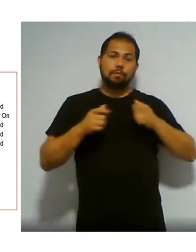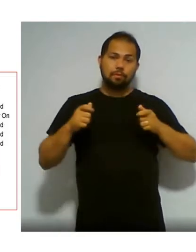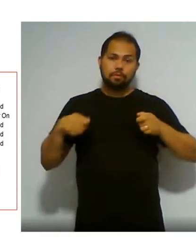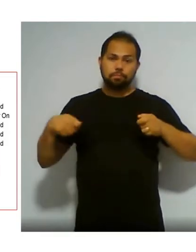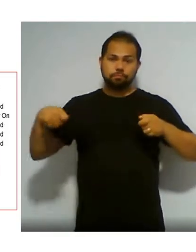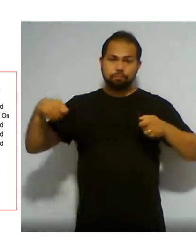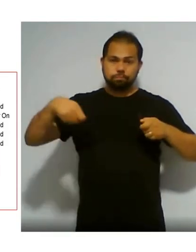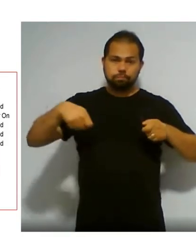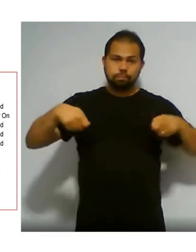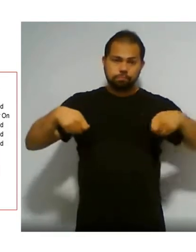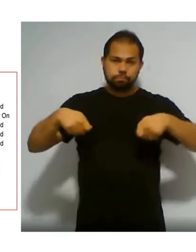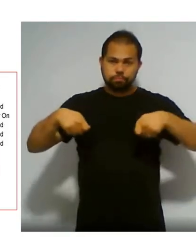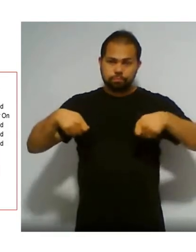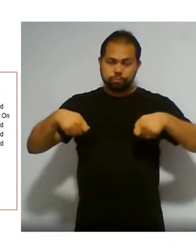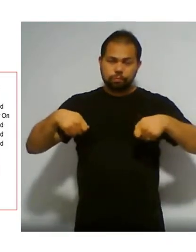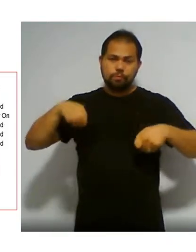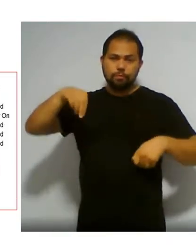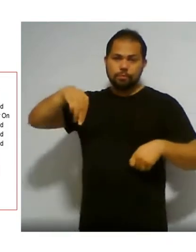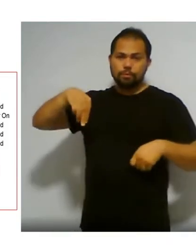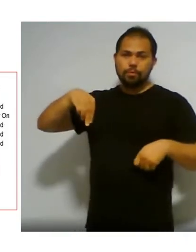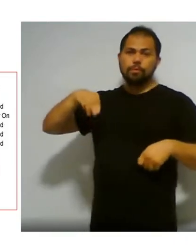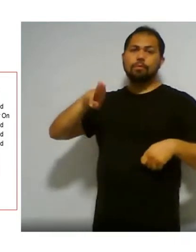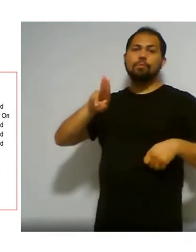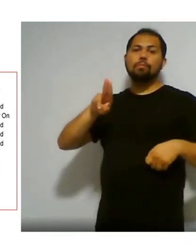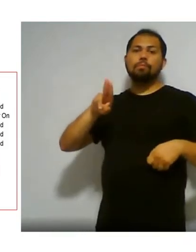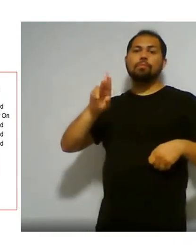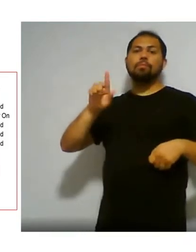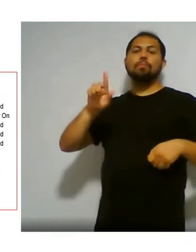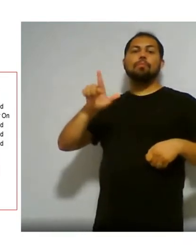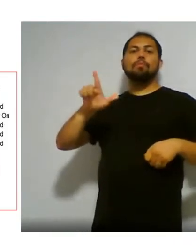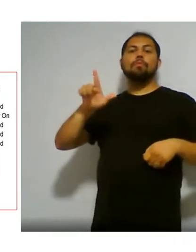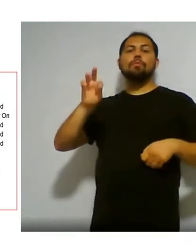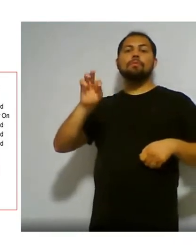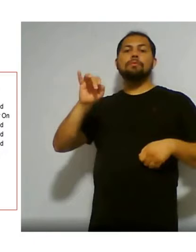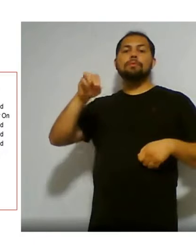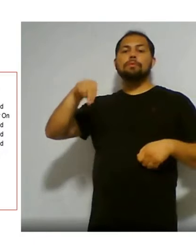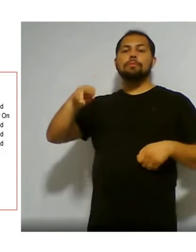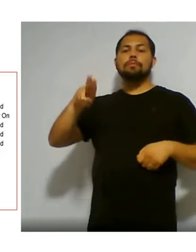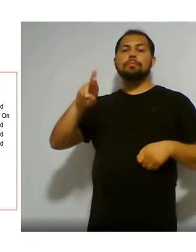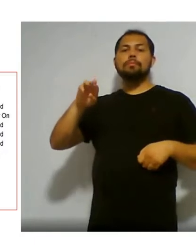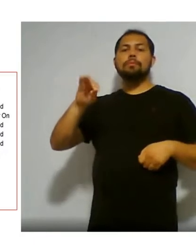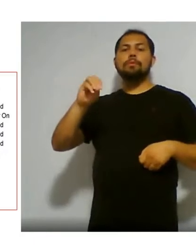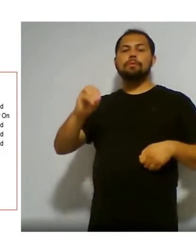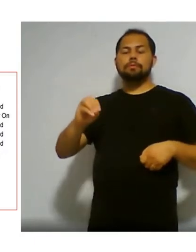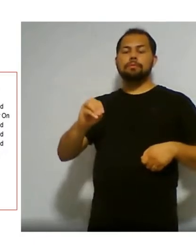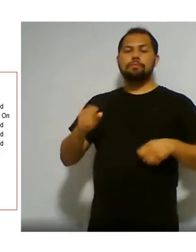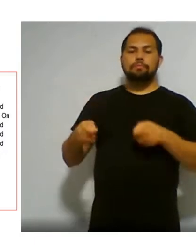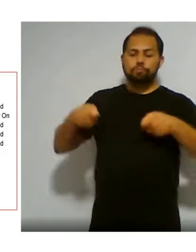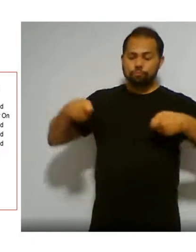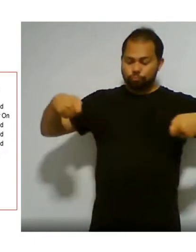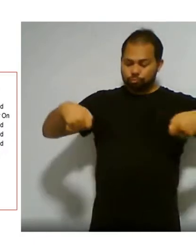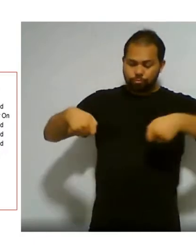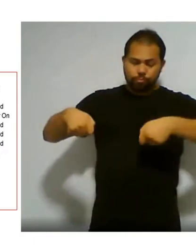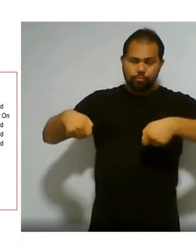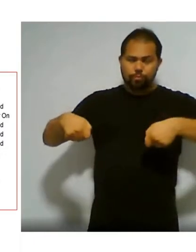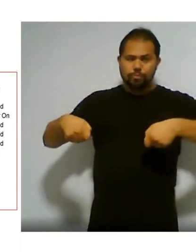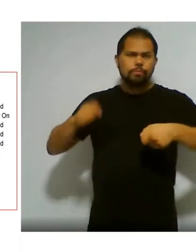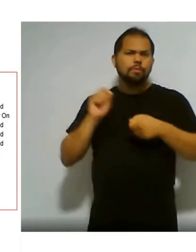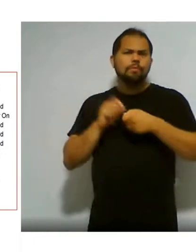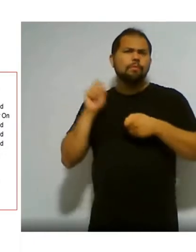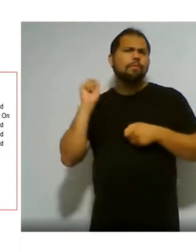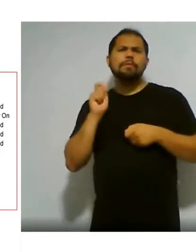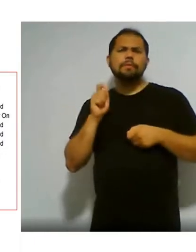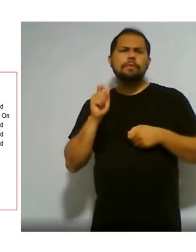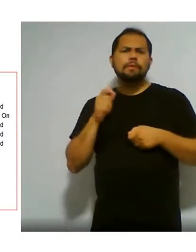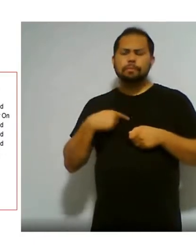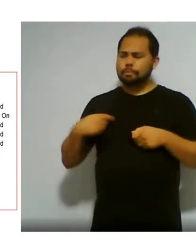do multímetro. Aqui tá vindo da fonte, a fonte está ligada na tomada. O que é que eu faço? Eu encaixo uma ponta